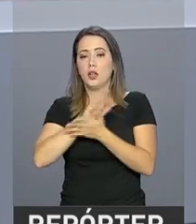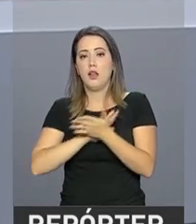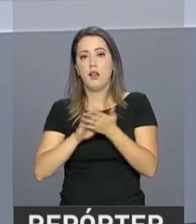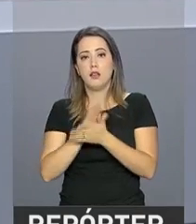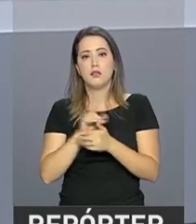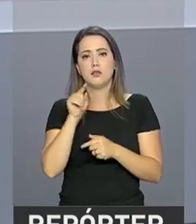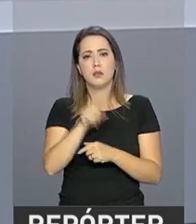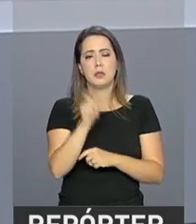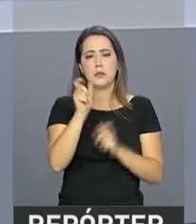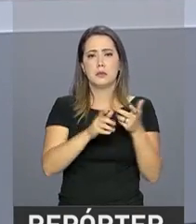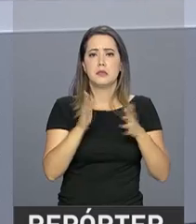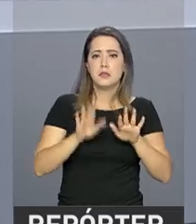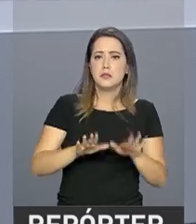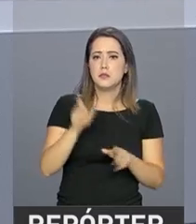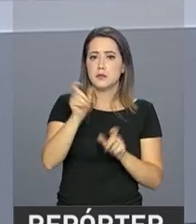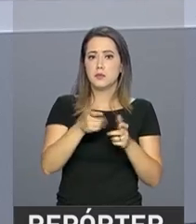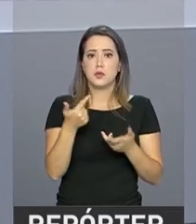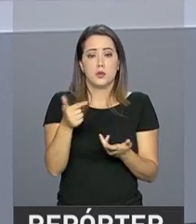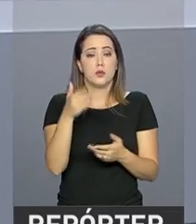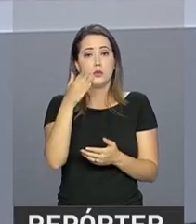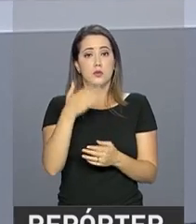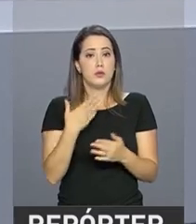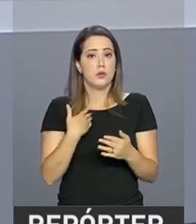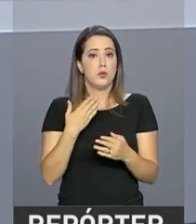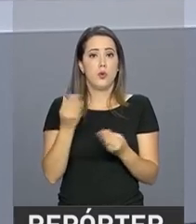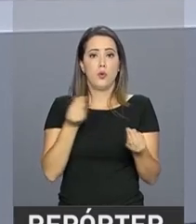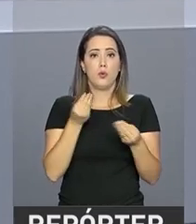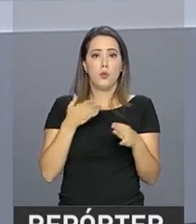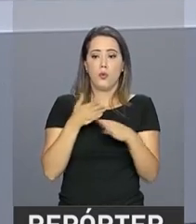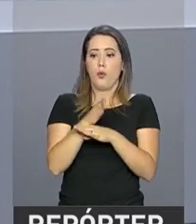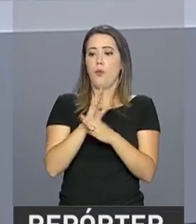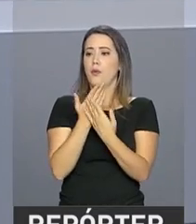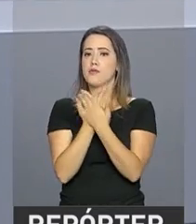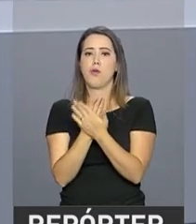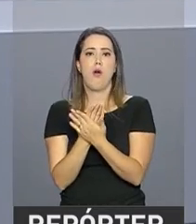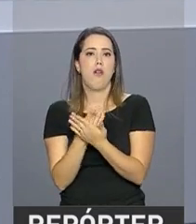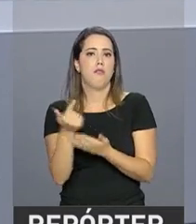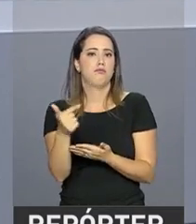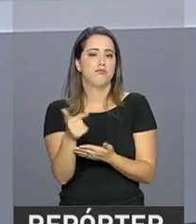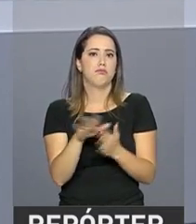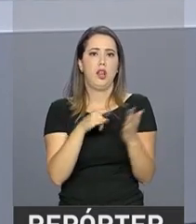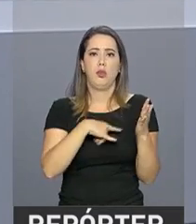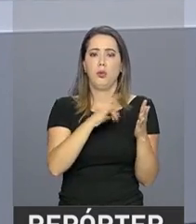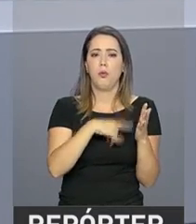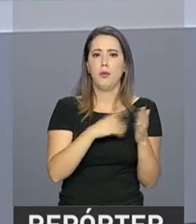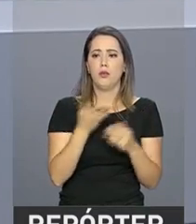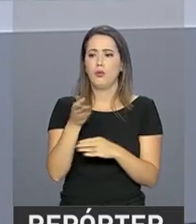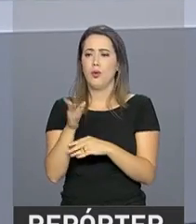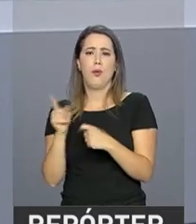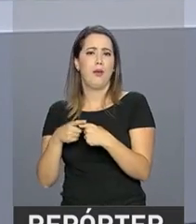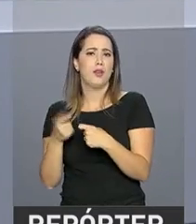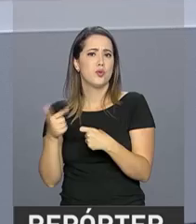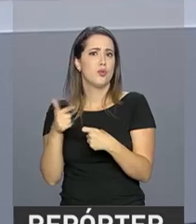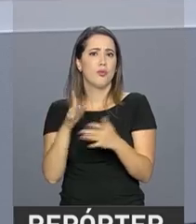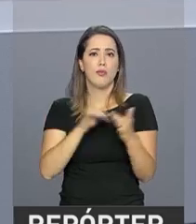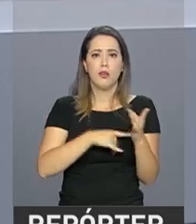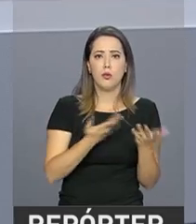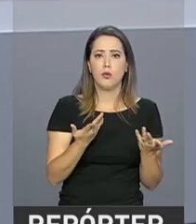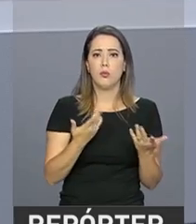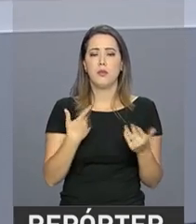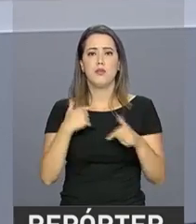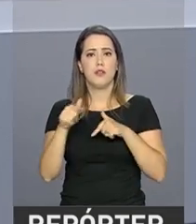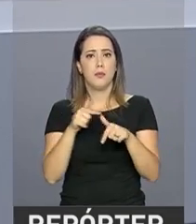identidade muitas vezes elas não elas são impedidas de ir à escola consultar um médico trabalhar abrir uma conta bancária